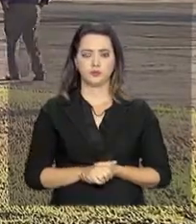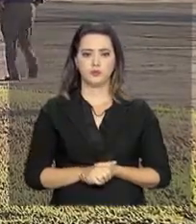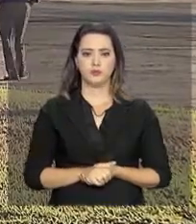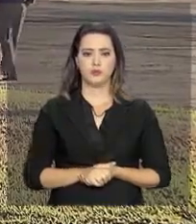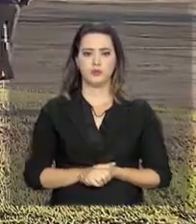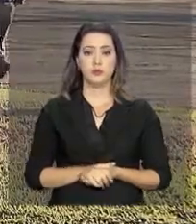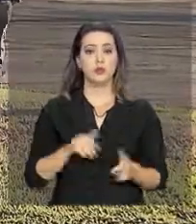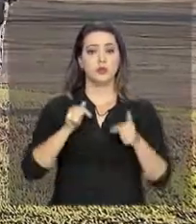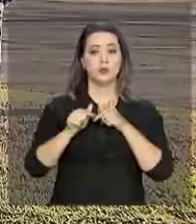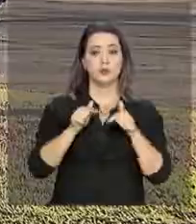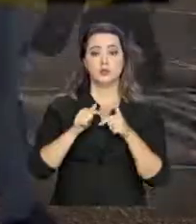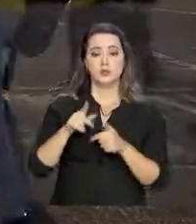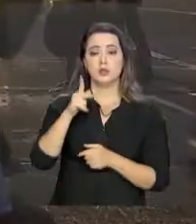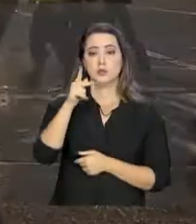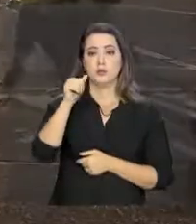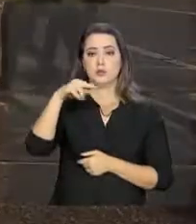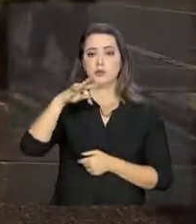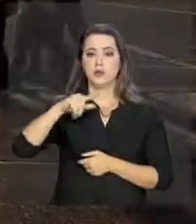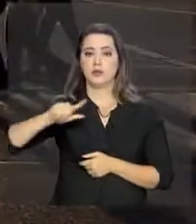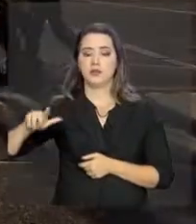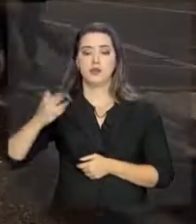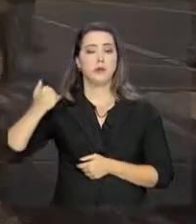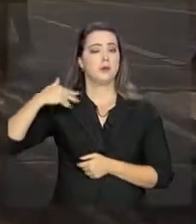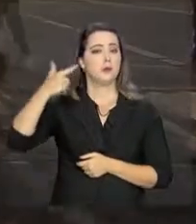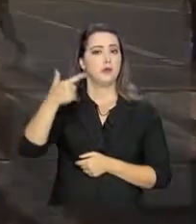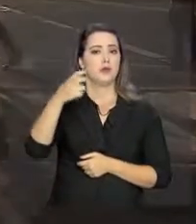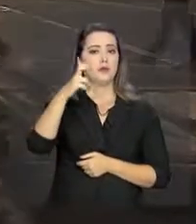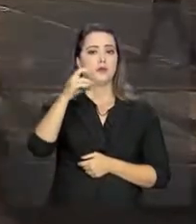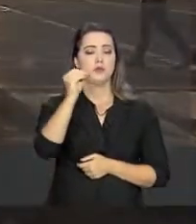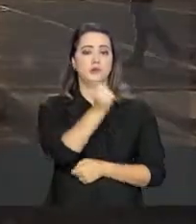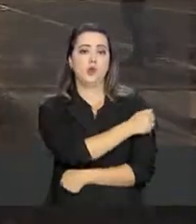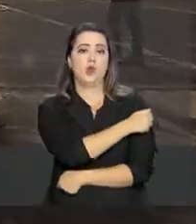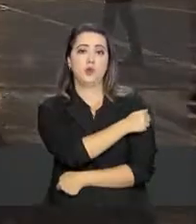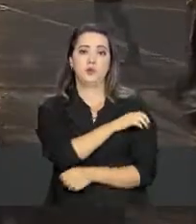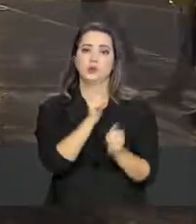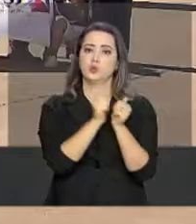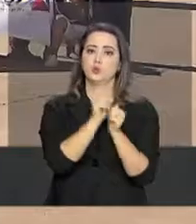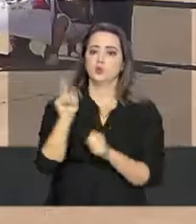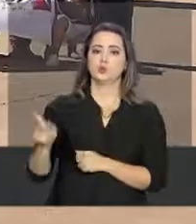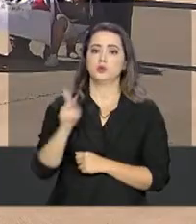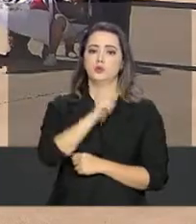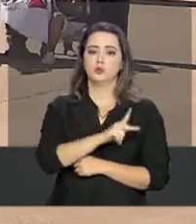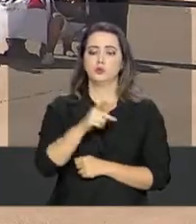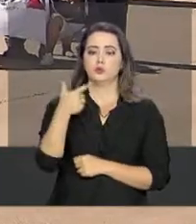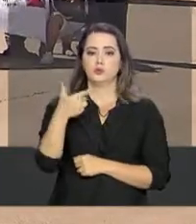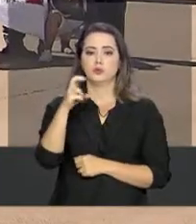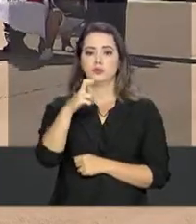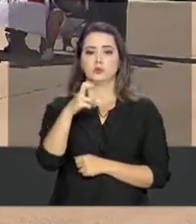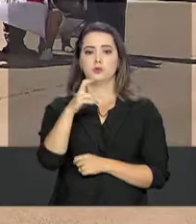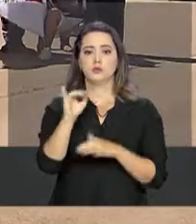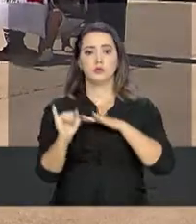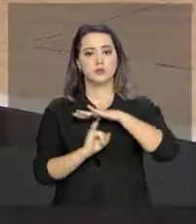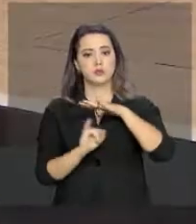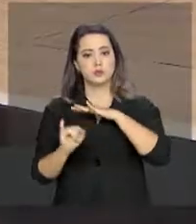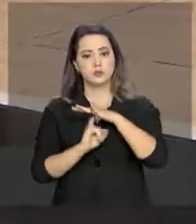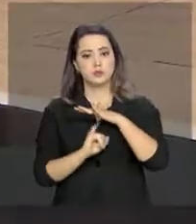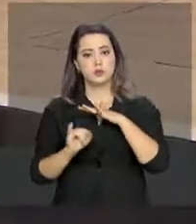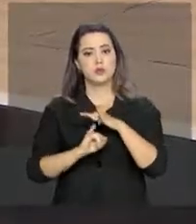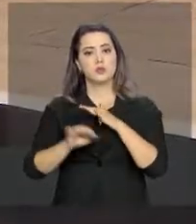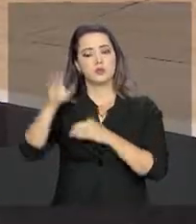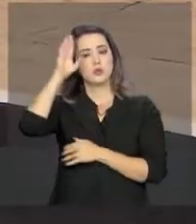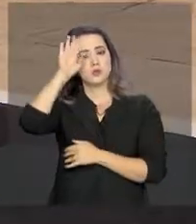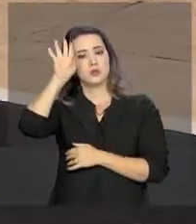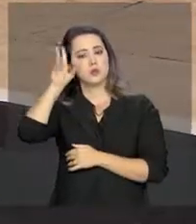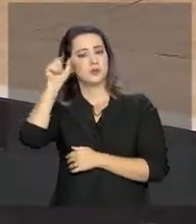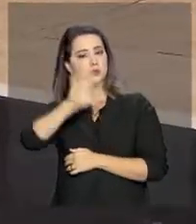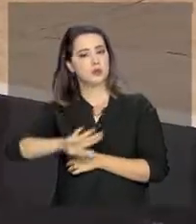Na Operação Pantanal, são mais de 250 estudantes e professores de 25 instituições de ensino superior